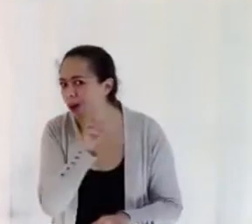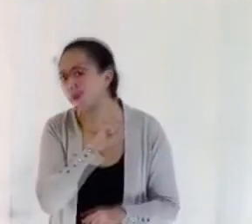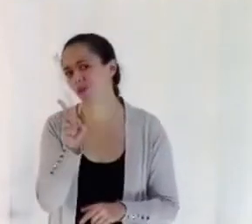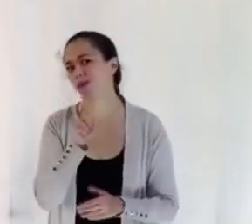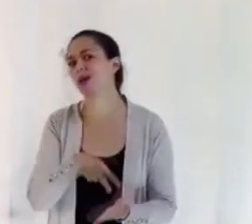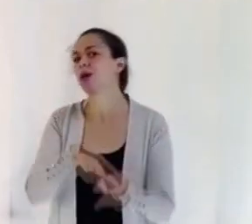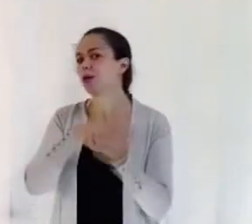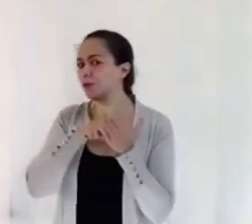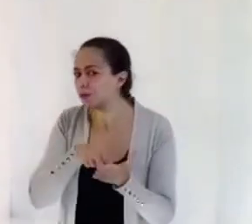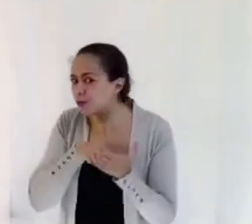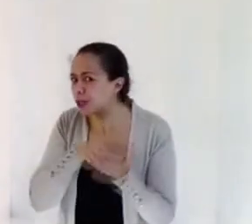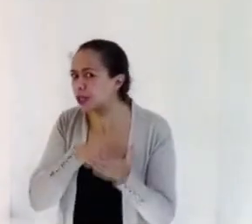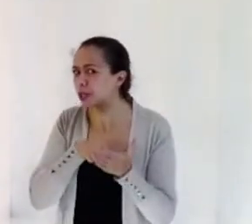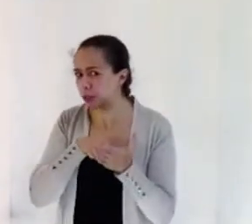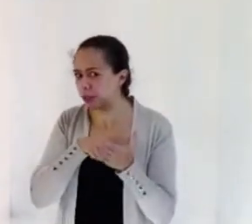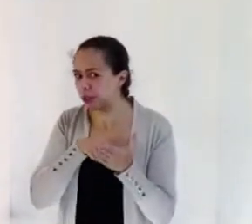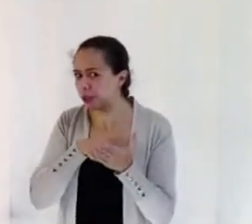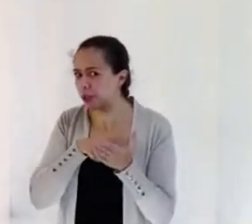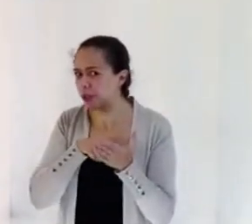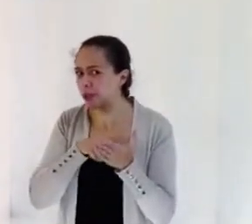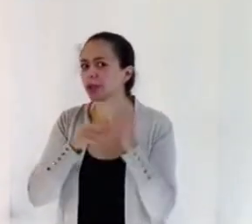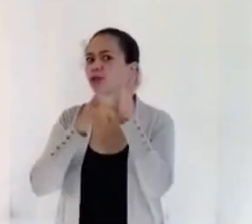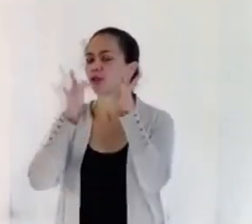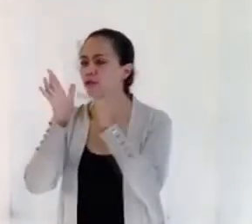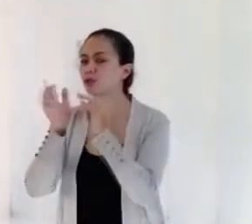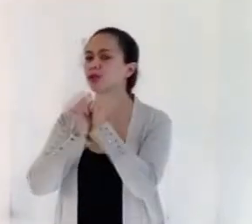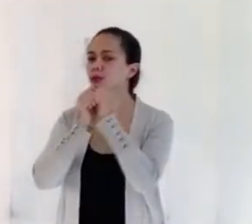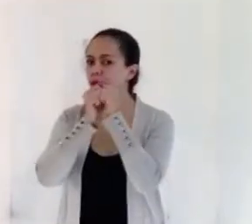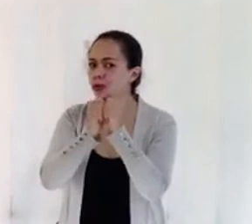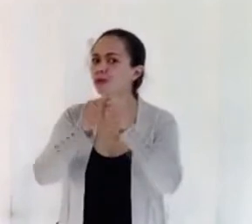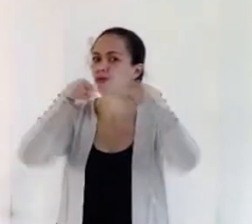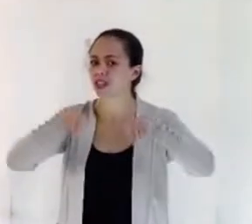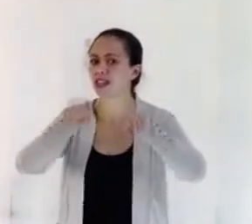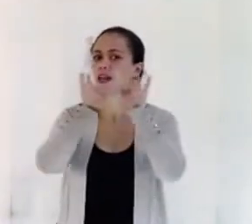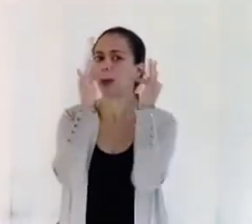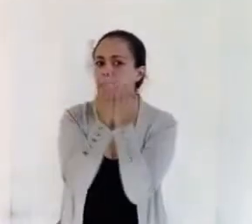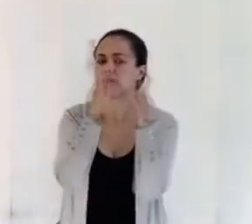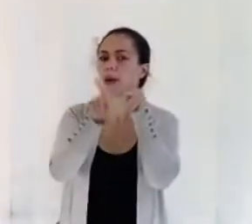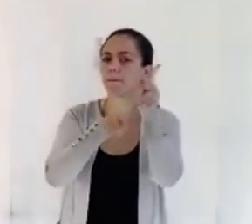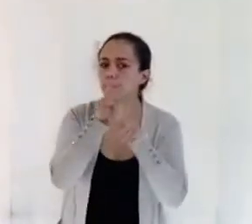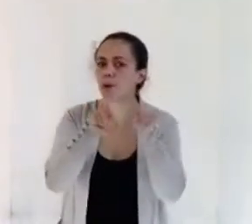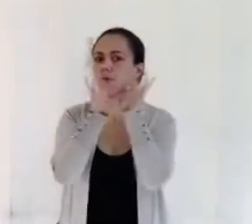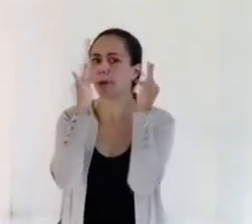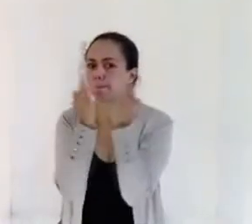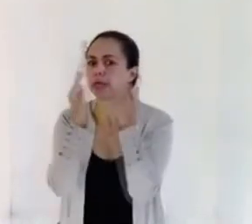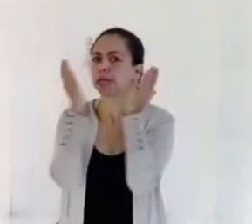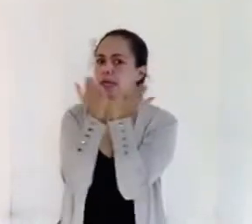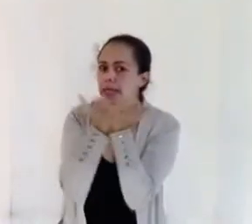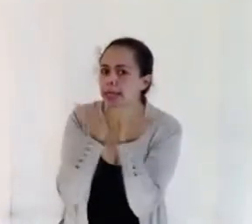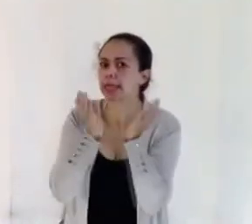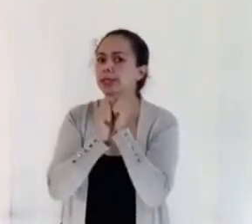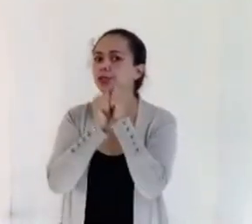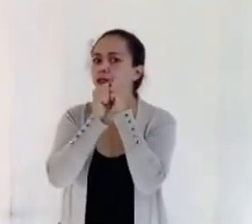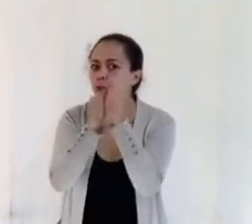no Deus que fala através de nós. Por isso, eu quero deixar essa exortação para você. Não